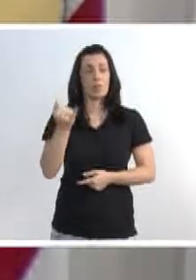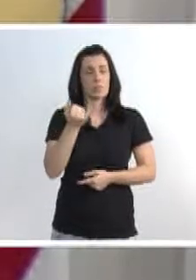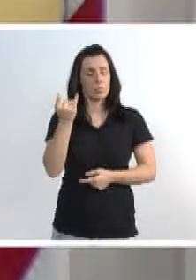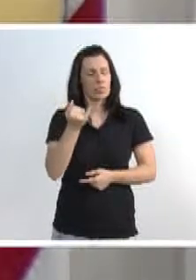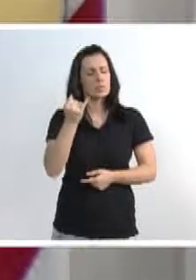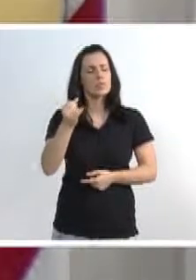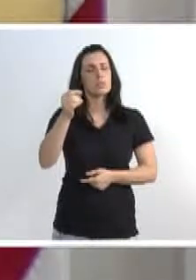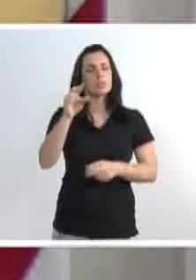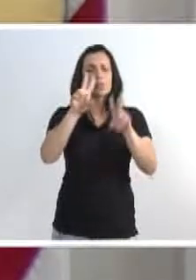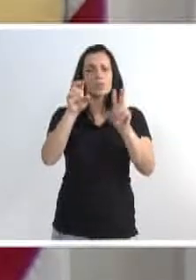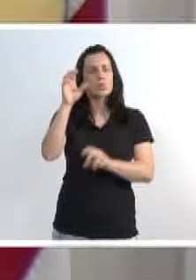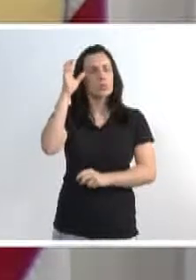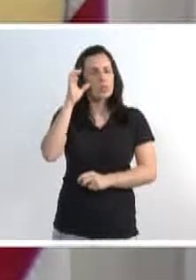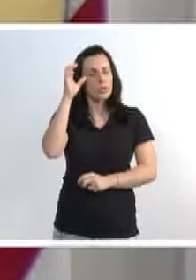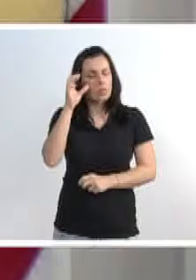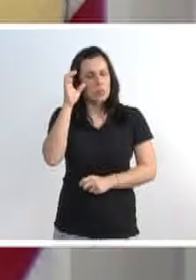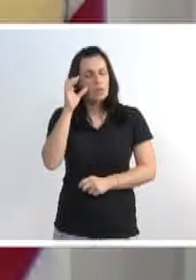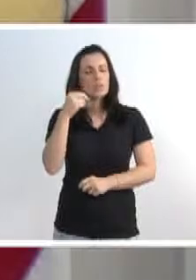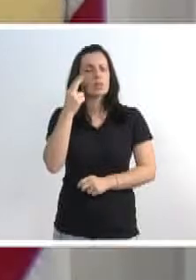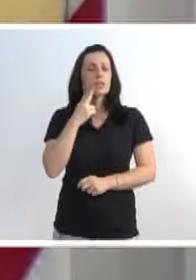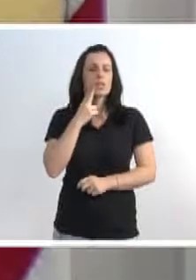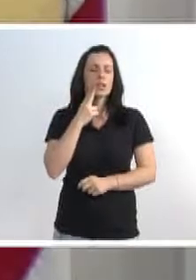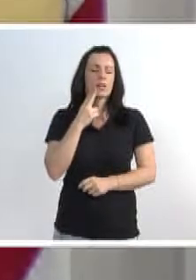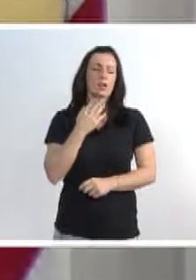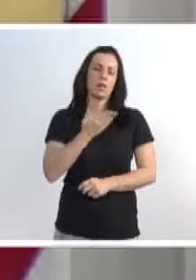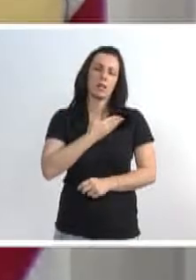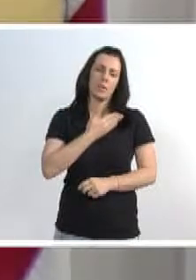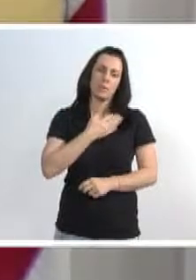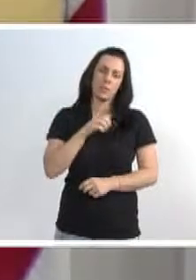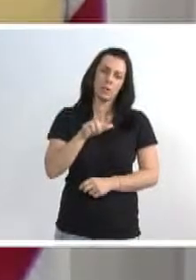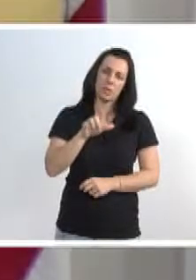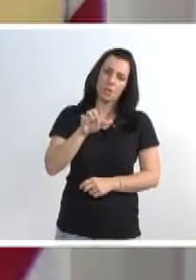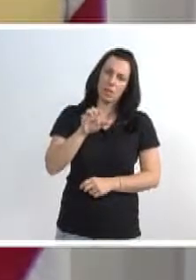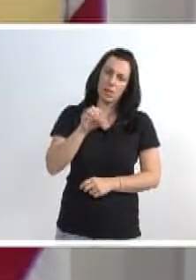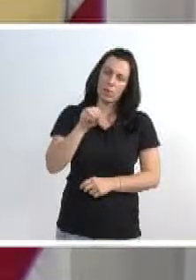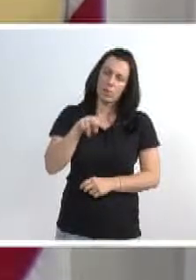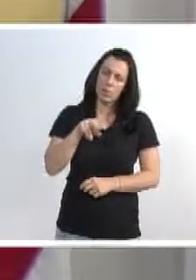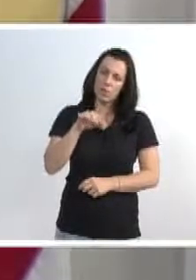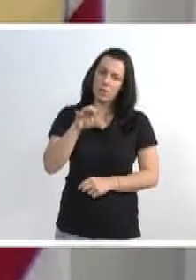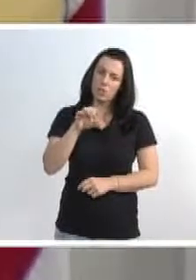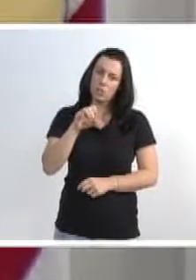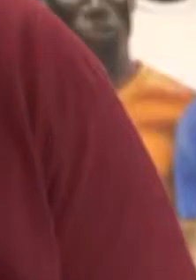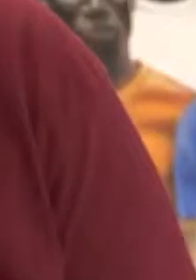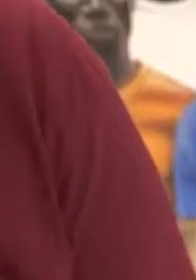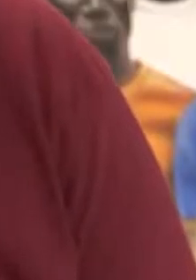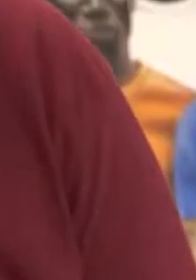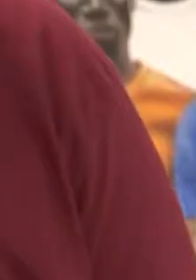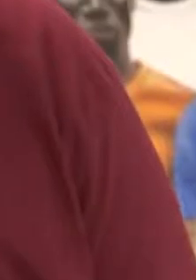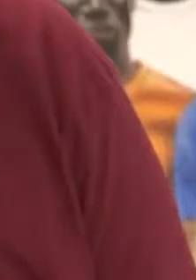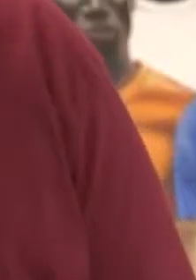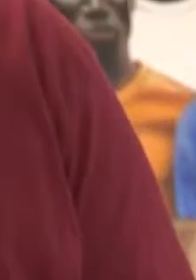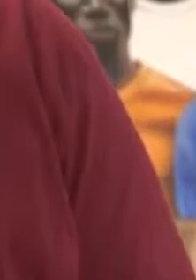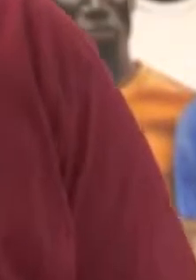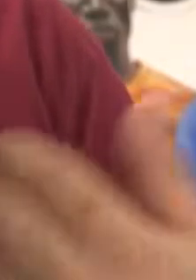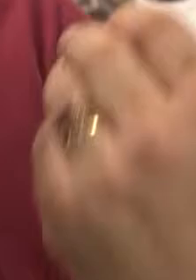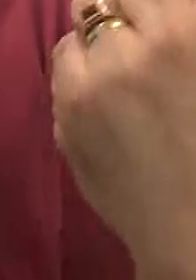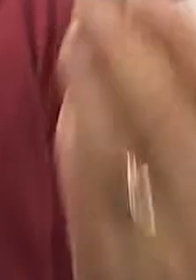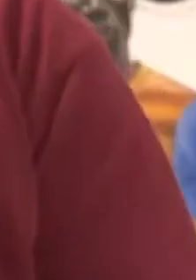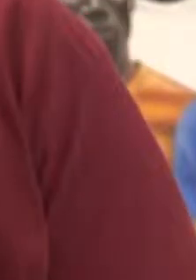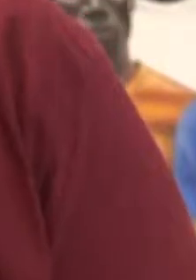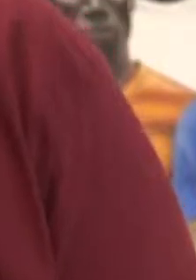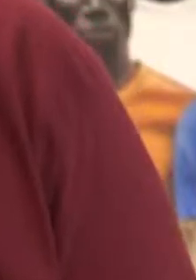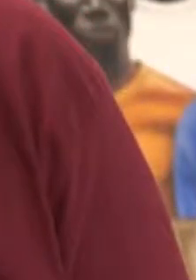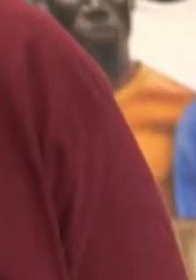av ea visita que fez nas sedes do campus da universidade federal de santa catarina aqui em blumenau o plano nacional